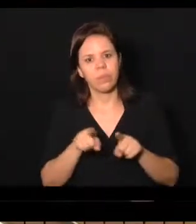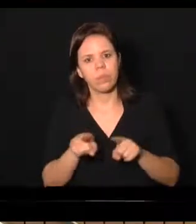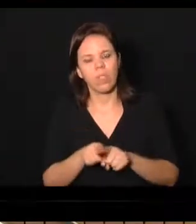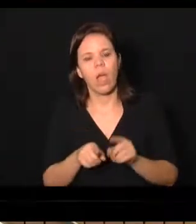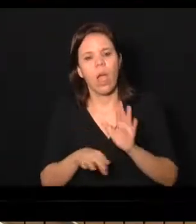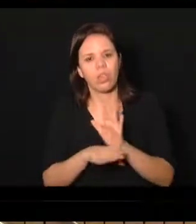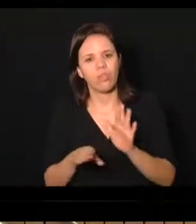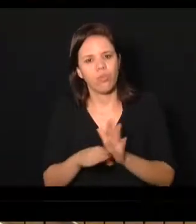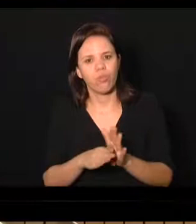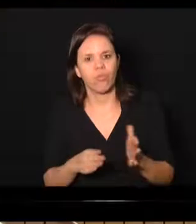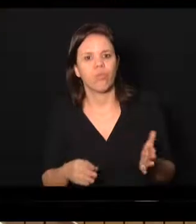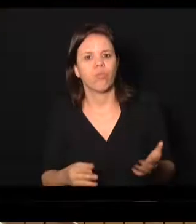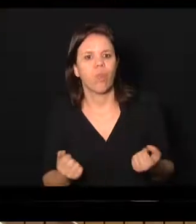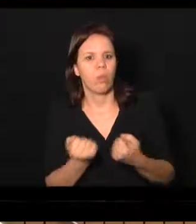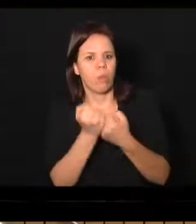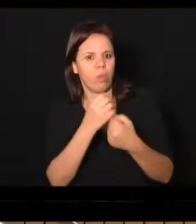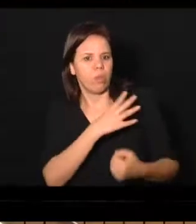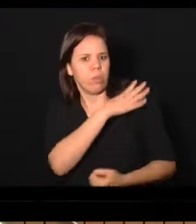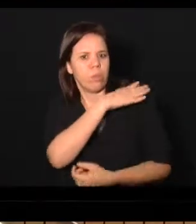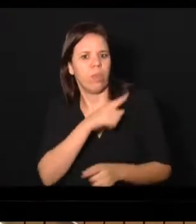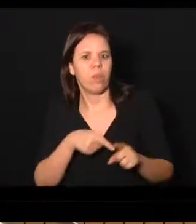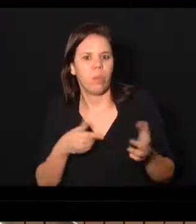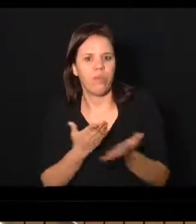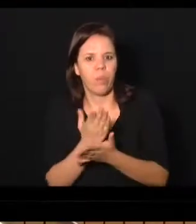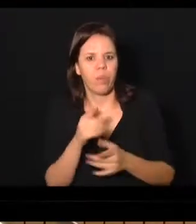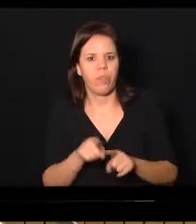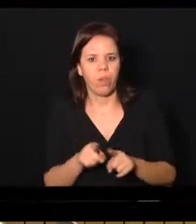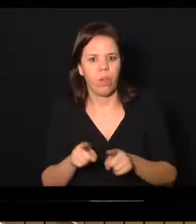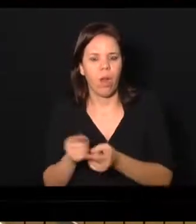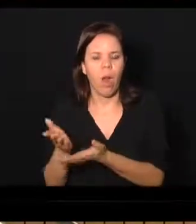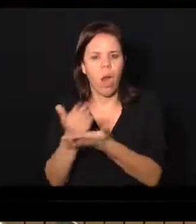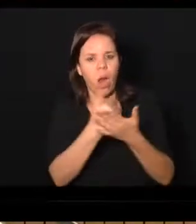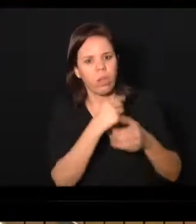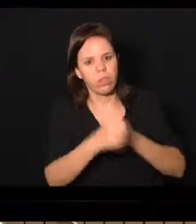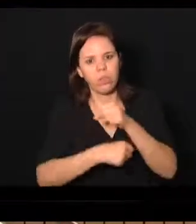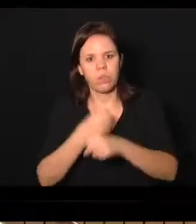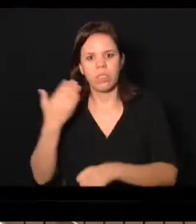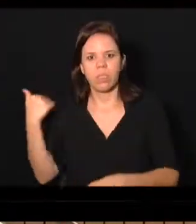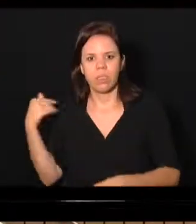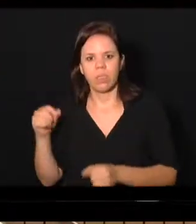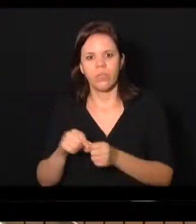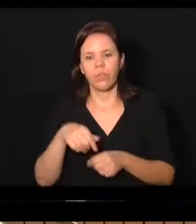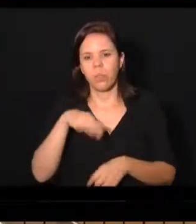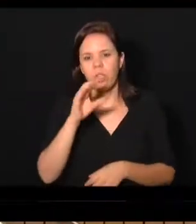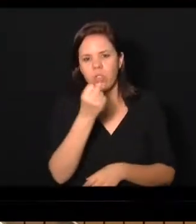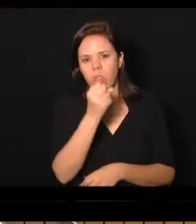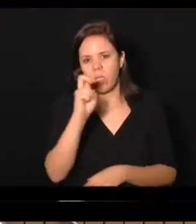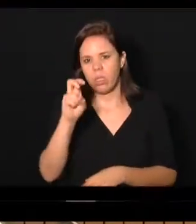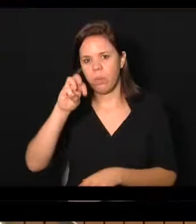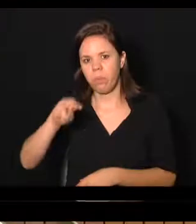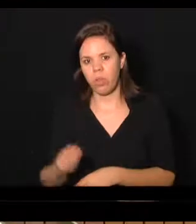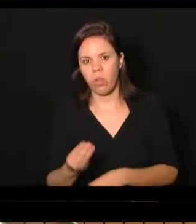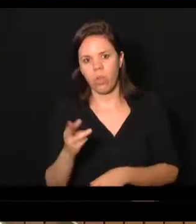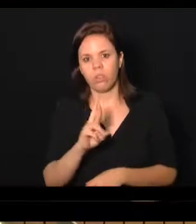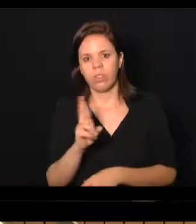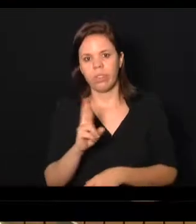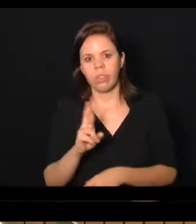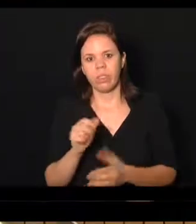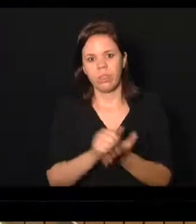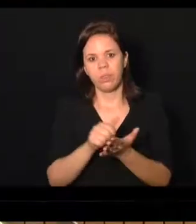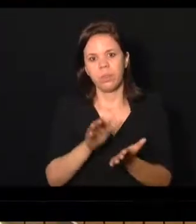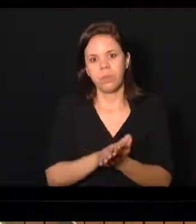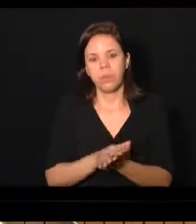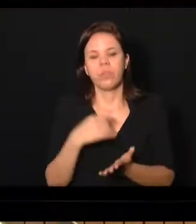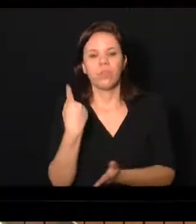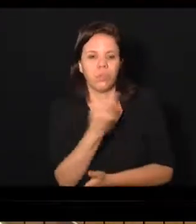Tenente Santini, que também foi aprovada. Então esse dinheiro é arrecadado, no ano passado foram mais de 85 milhões de reais com multas.